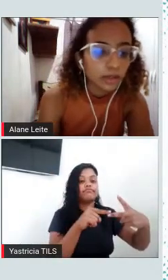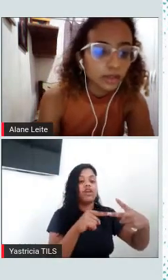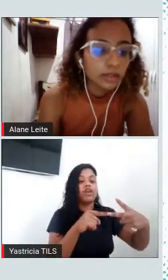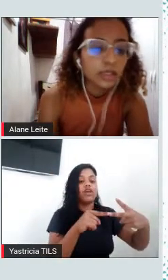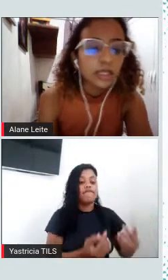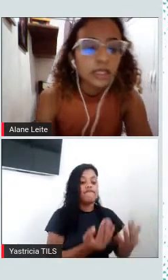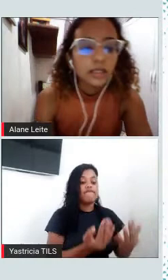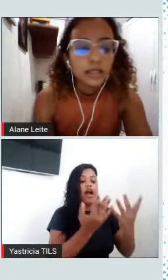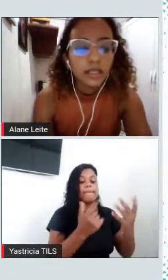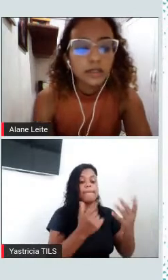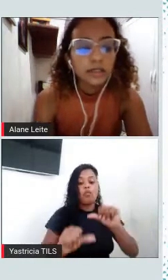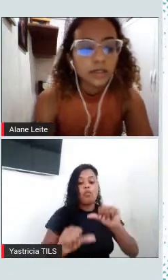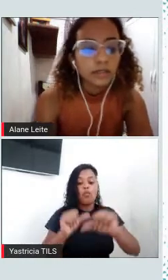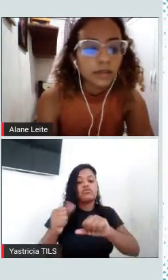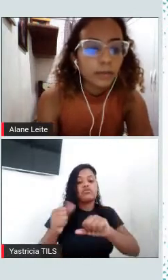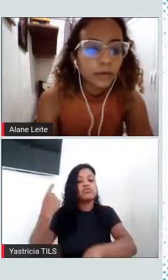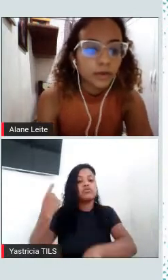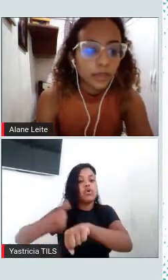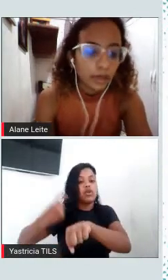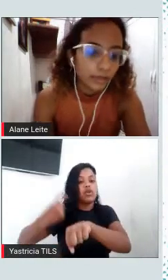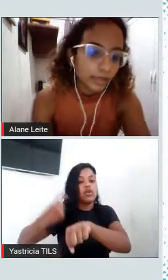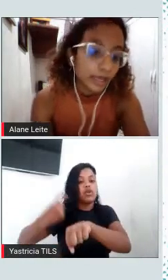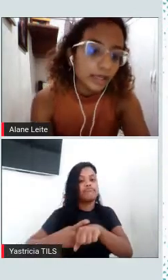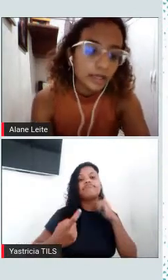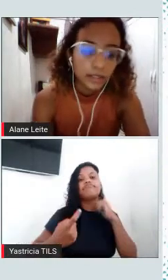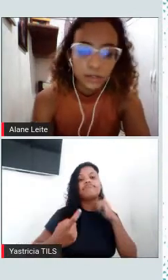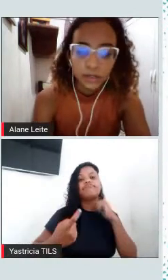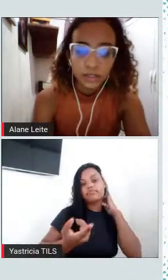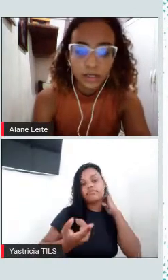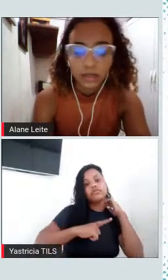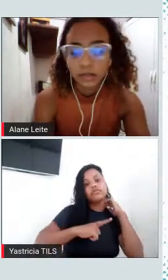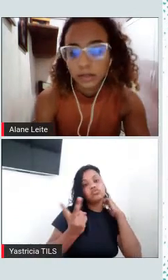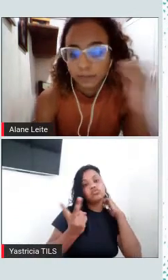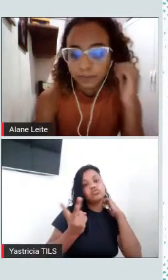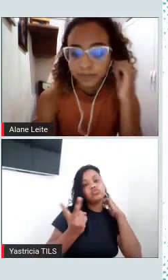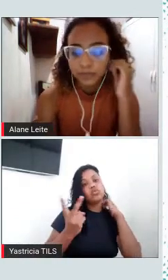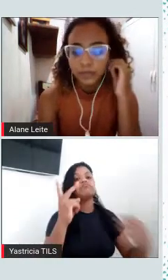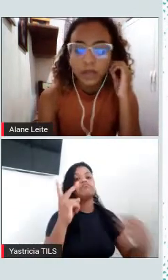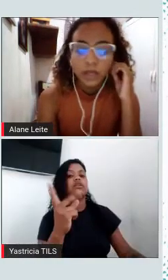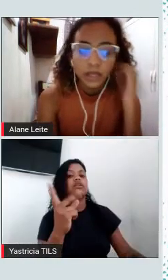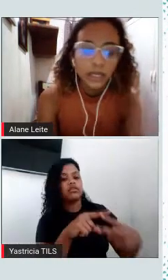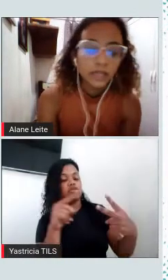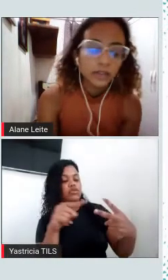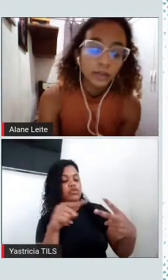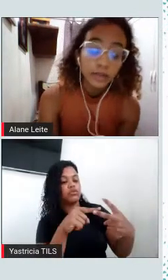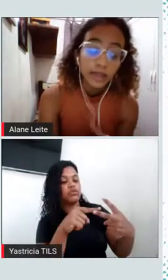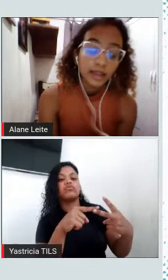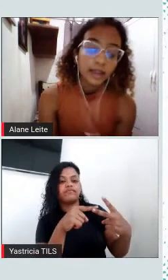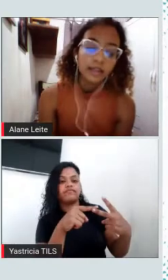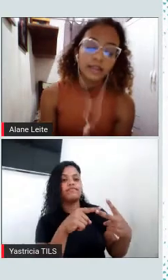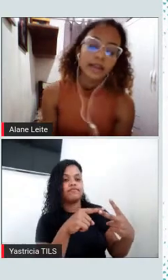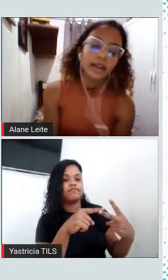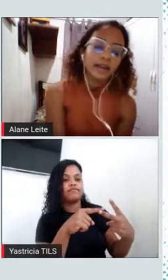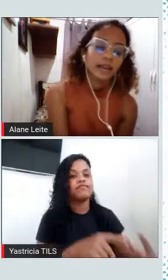estado sólido e o estado vapor. E ela vai estar entre esses dois estados. E